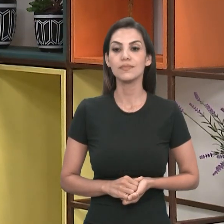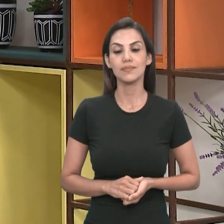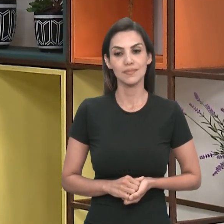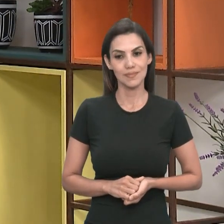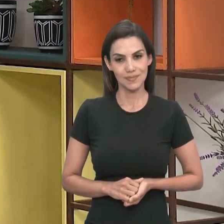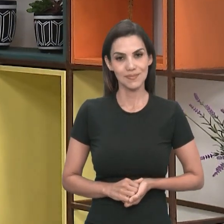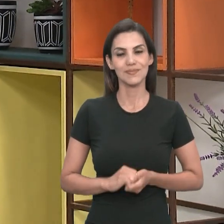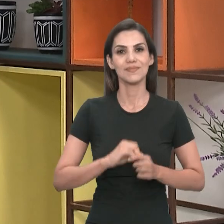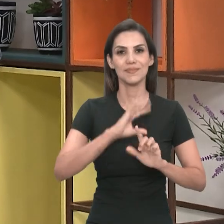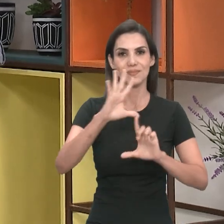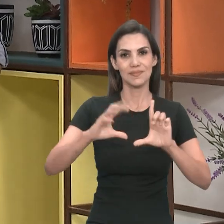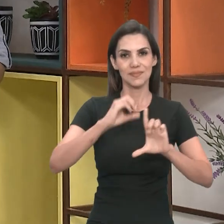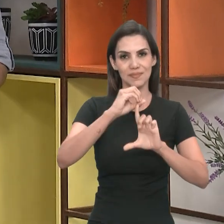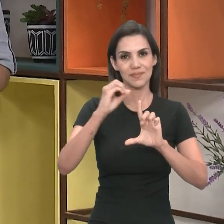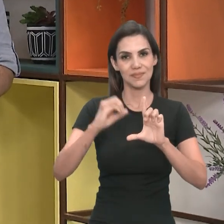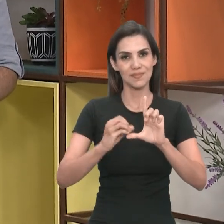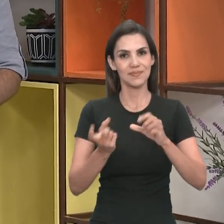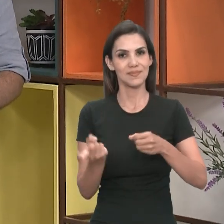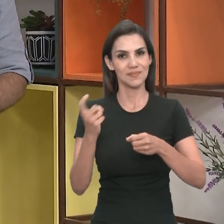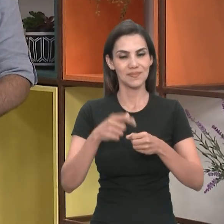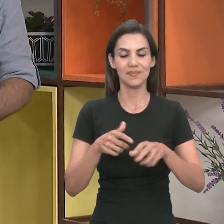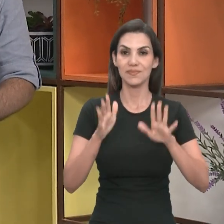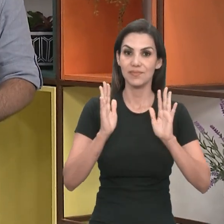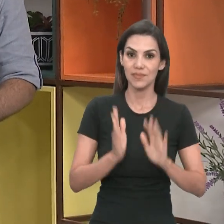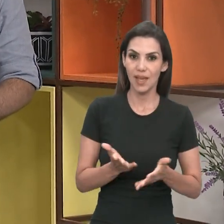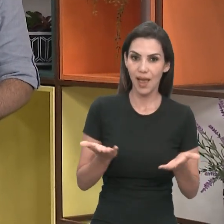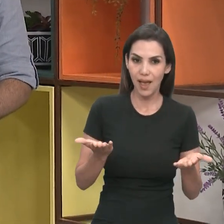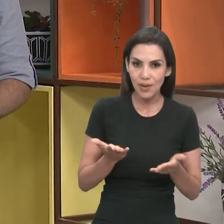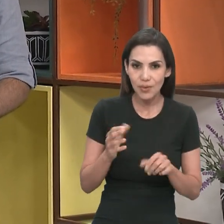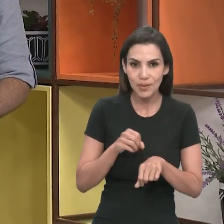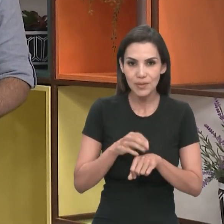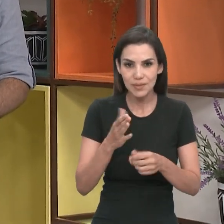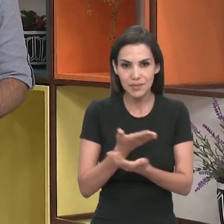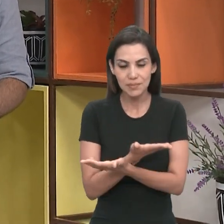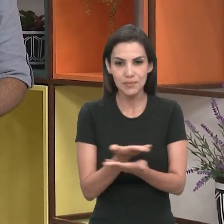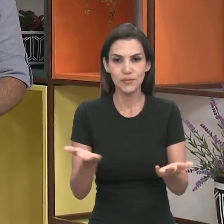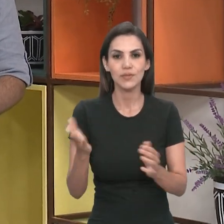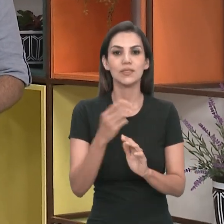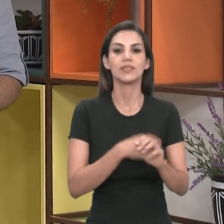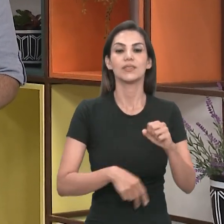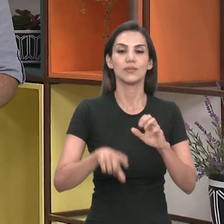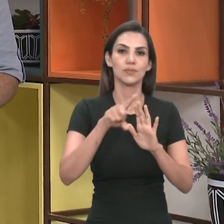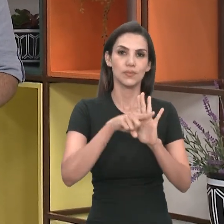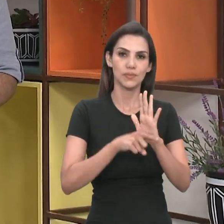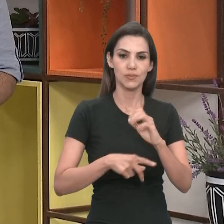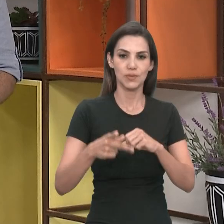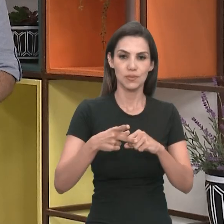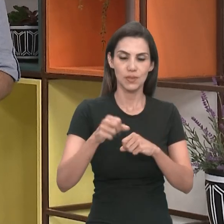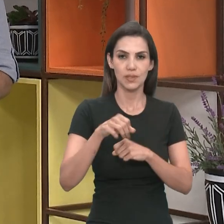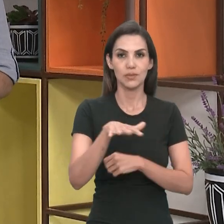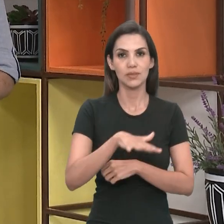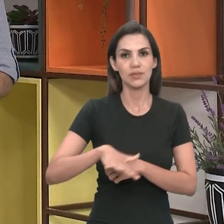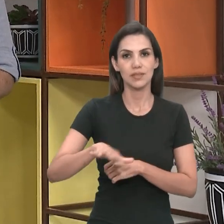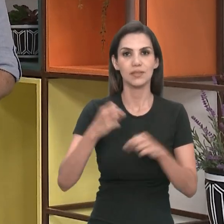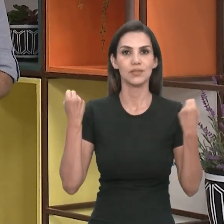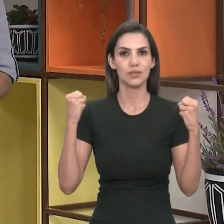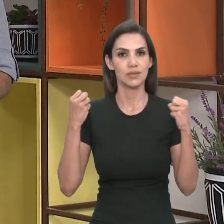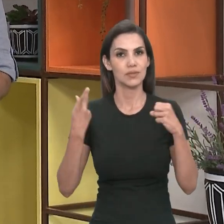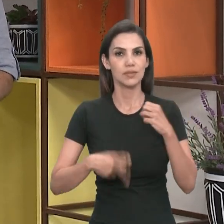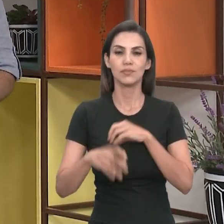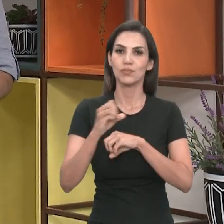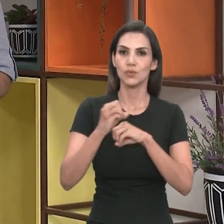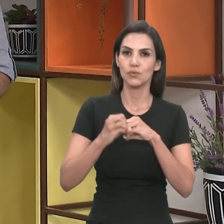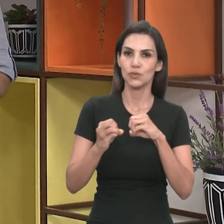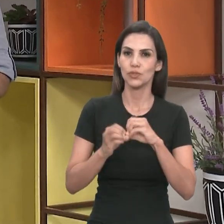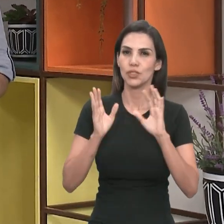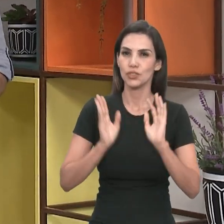Muito bem, já estamos de volta com o Mundo UFG e agora para te contar que o programa de pós-graduação em Educação Física da UFG está com